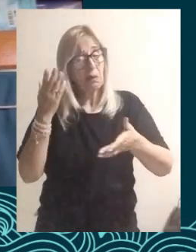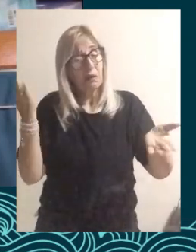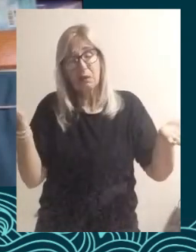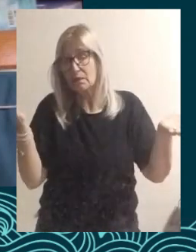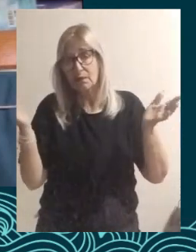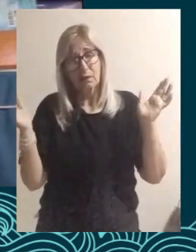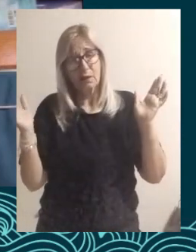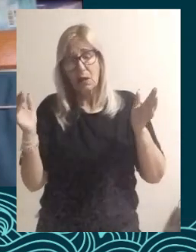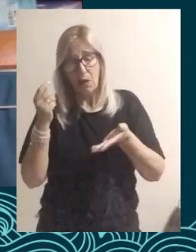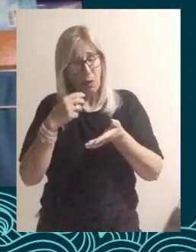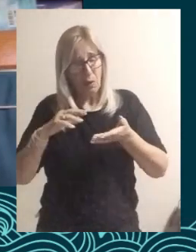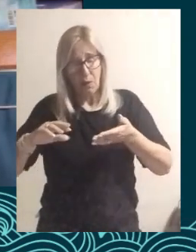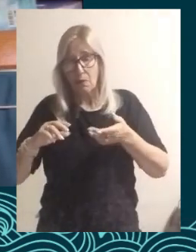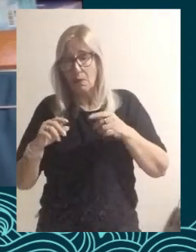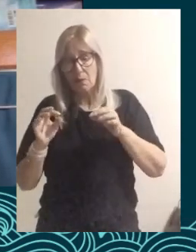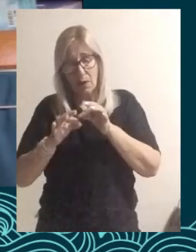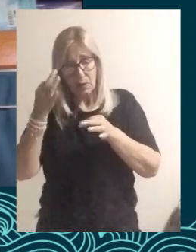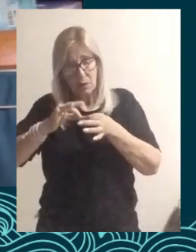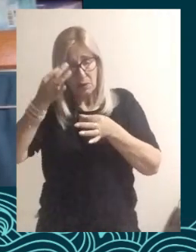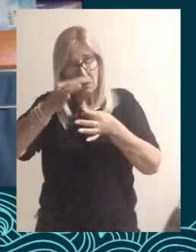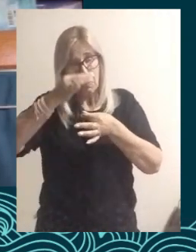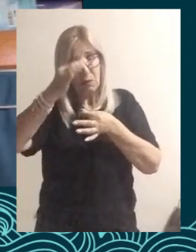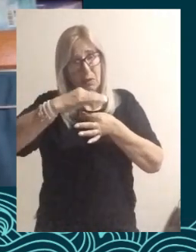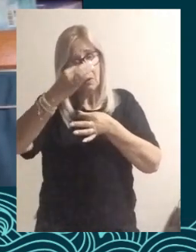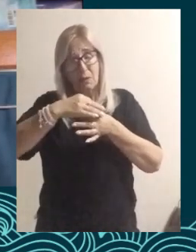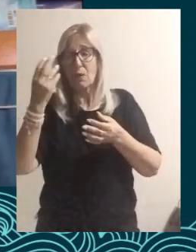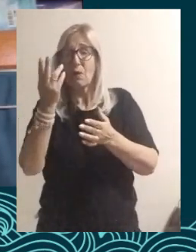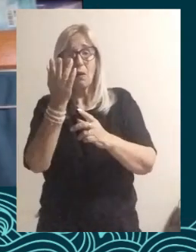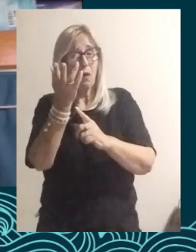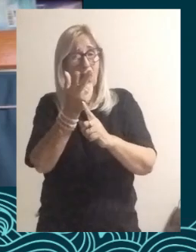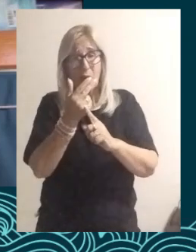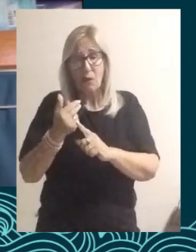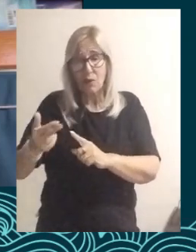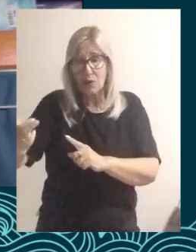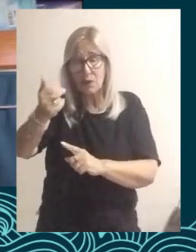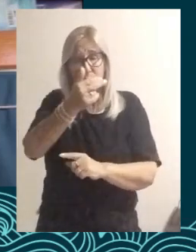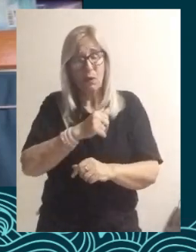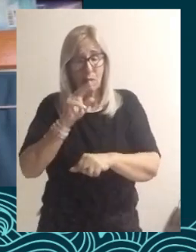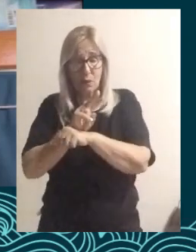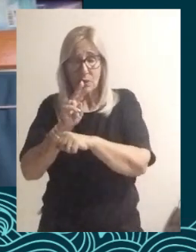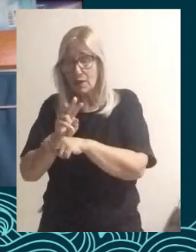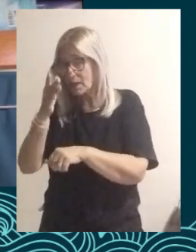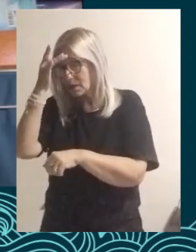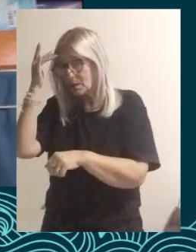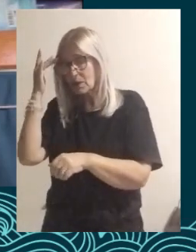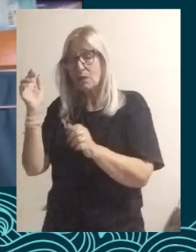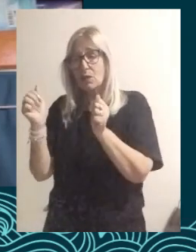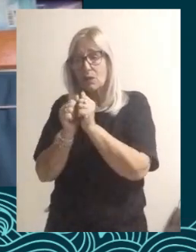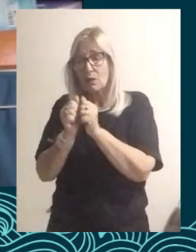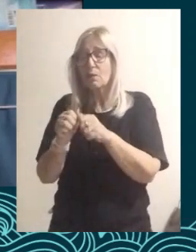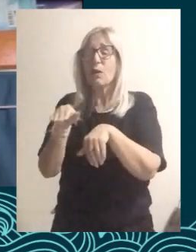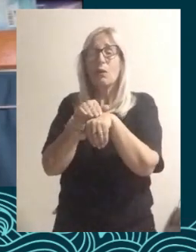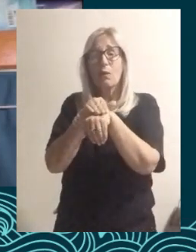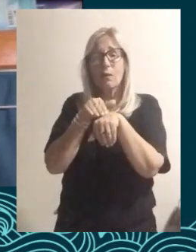para jogar bola, ou para costurar, ou para fazer qualquer coisa, desenhar, ou para cuidar de